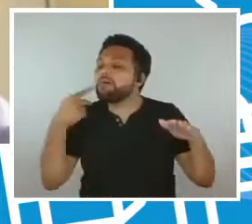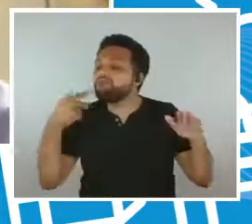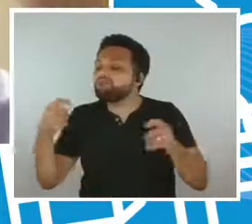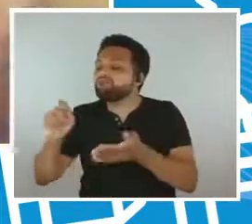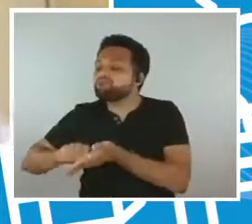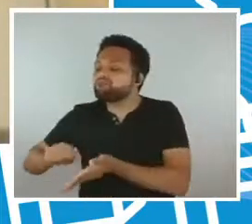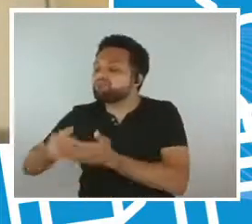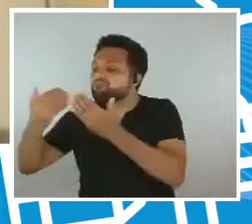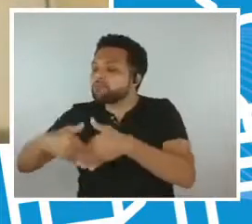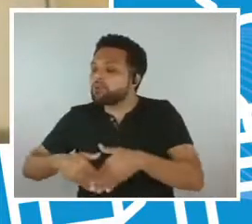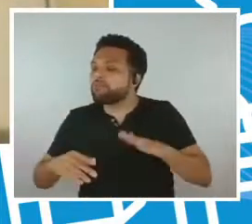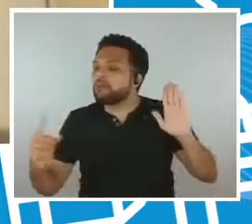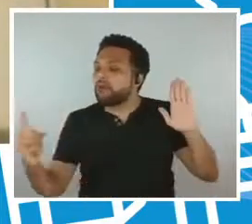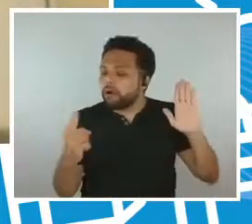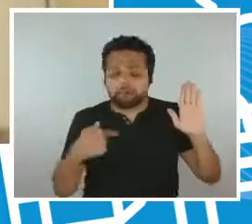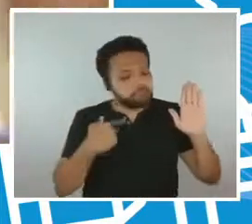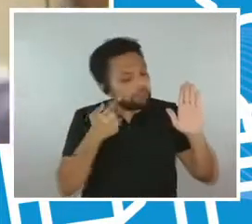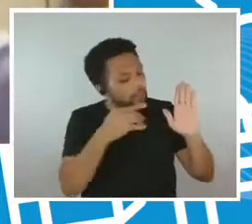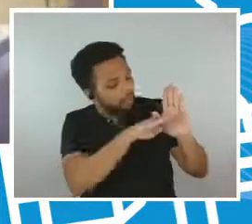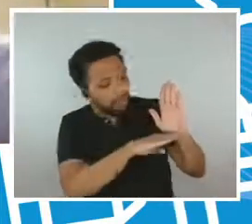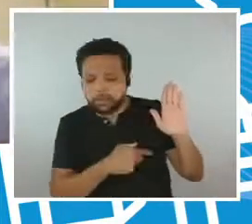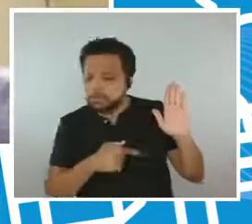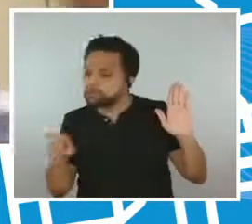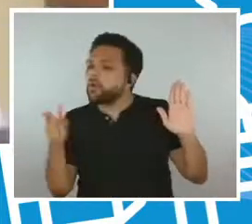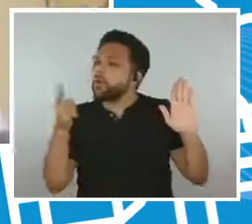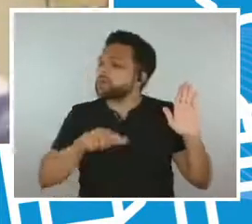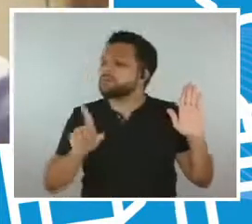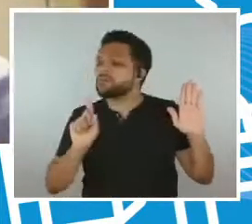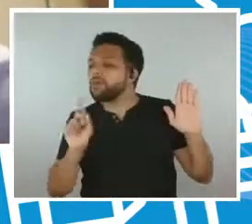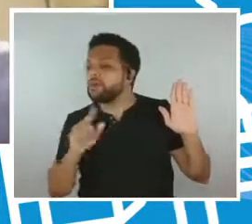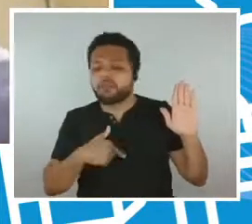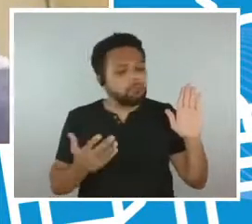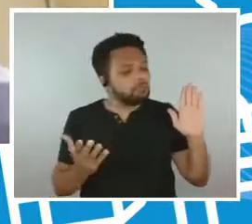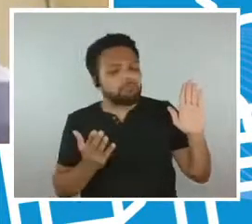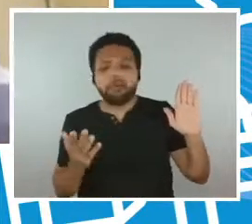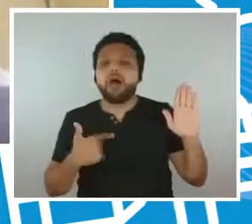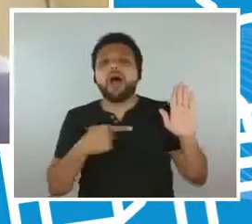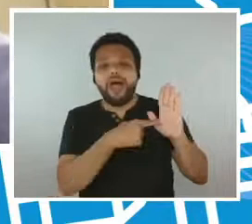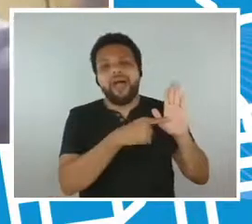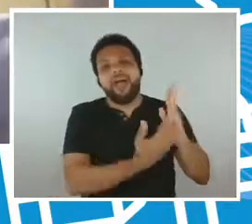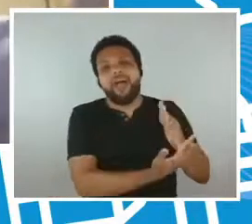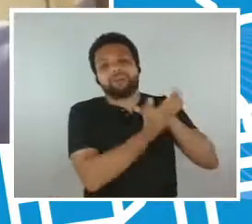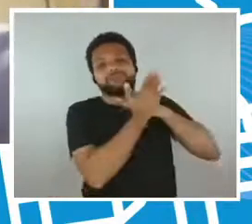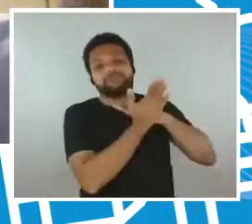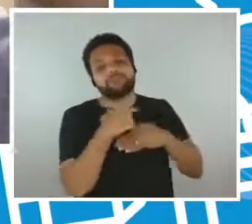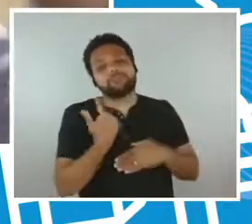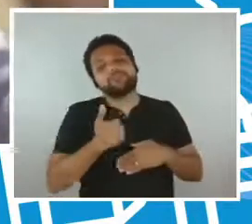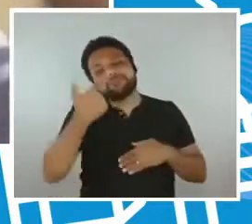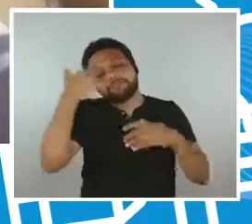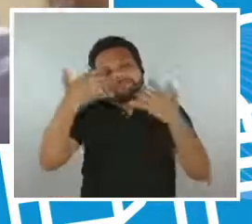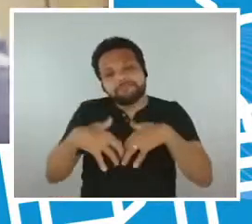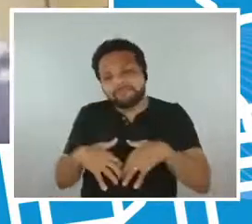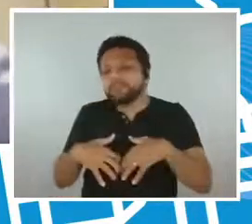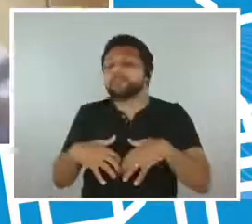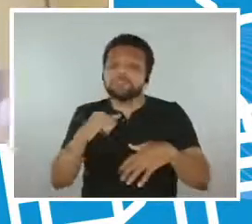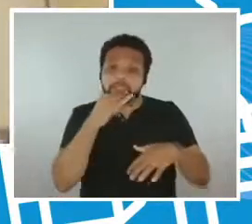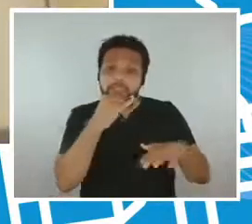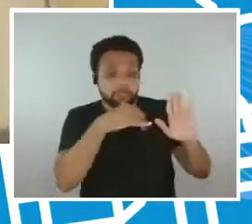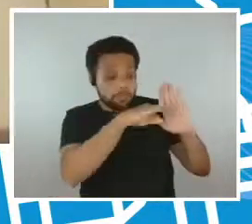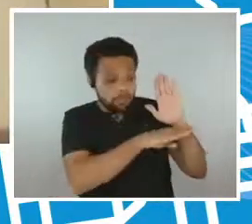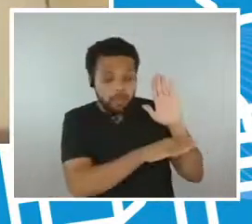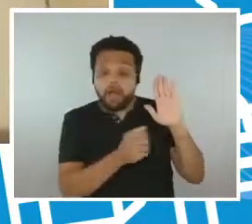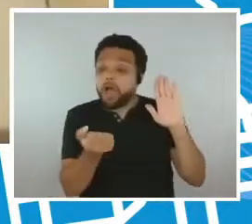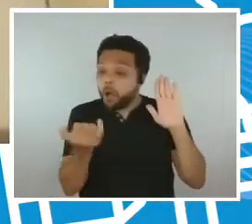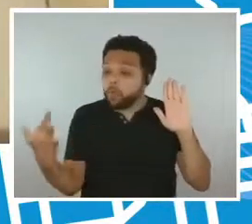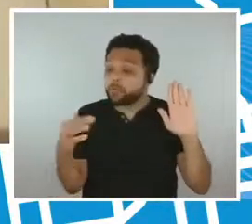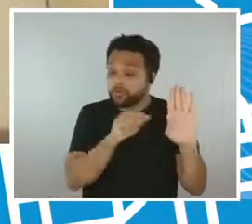categoria. Basicamente, a gente vai ter uma matriz que diz, olha, tais grupos de alunos têm esses atributos consolidados, esses não,